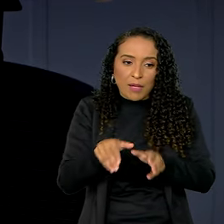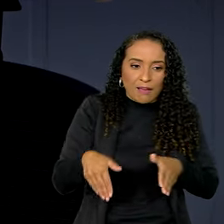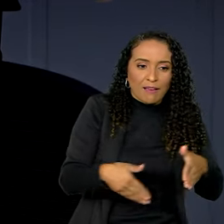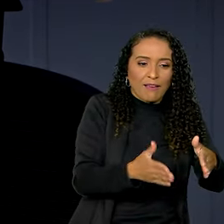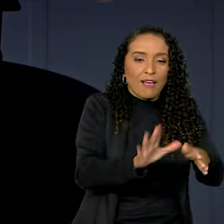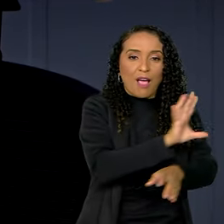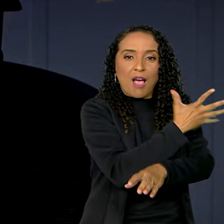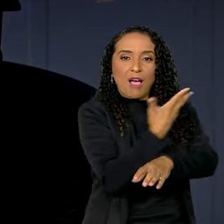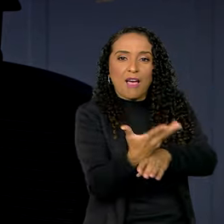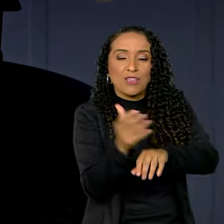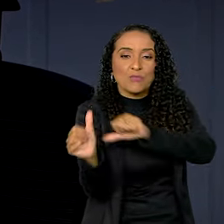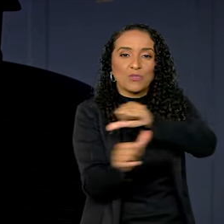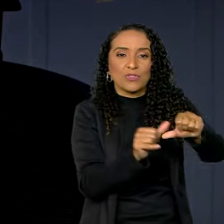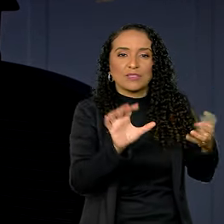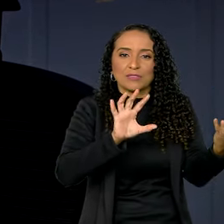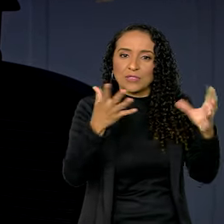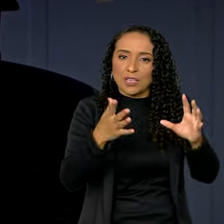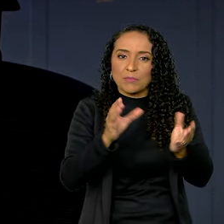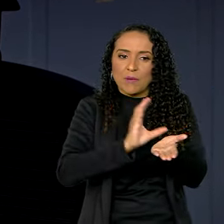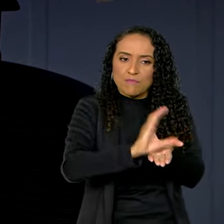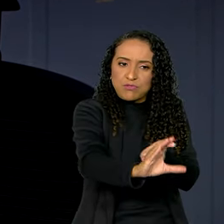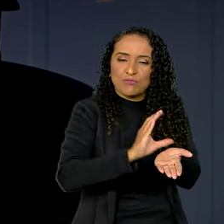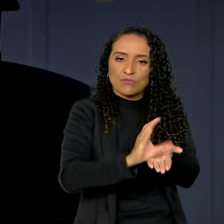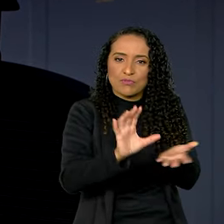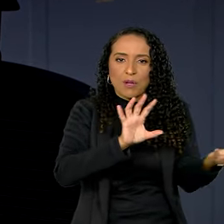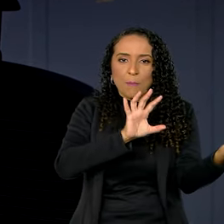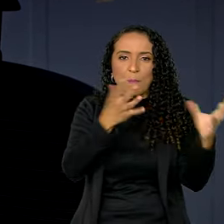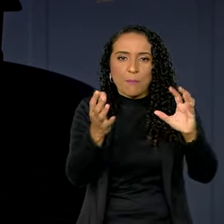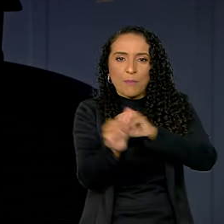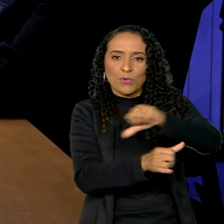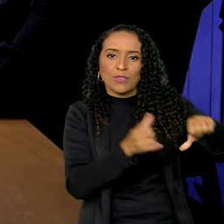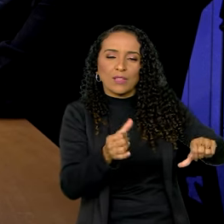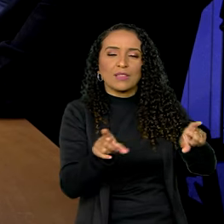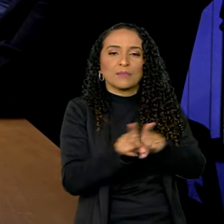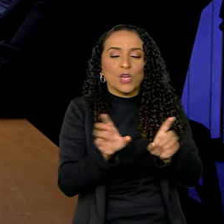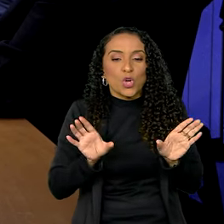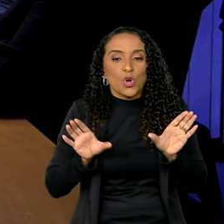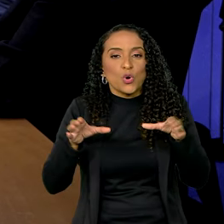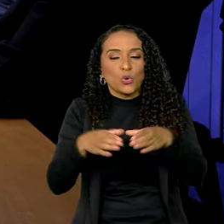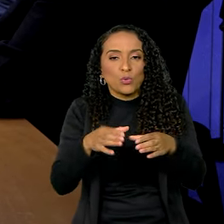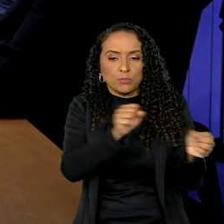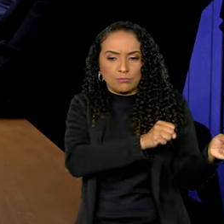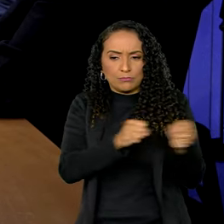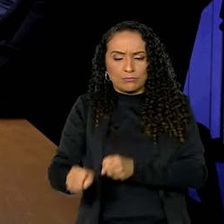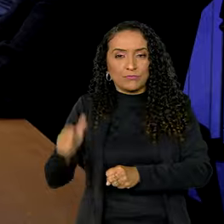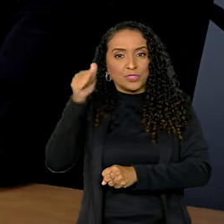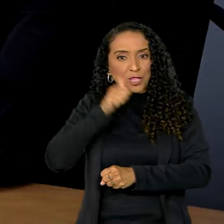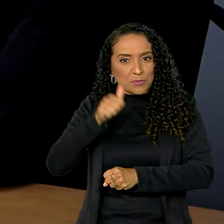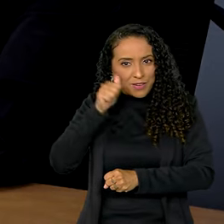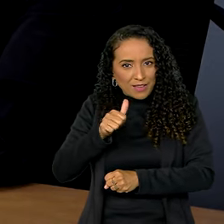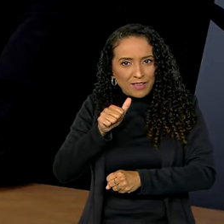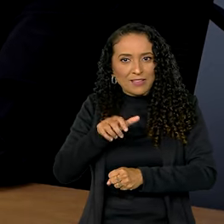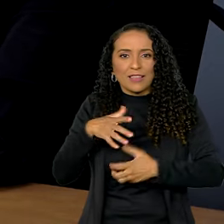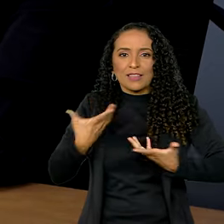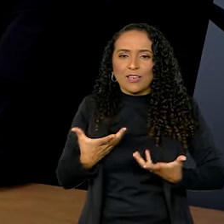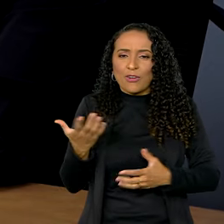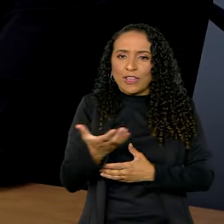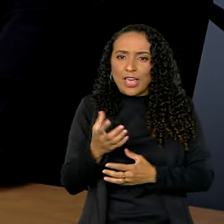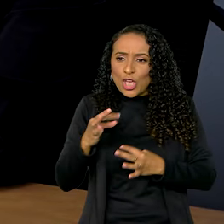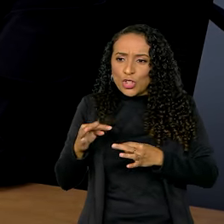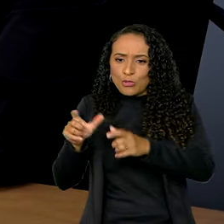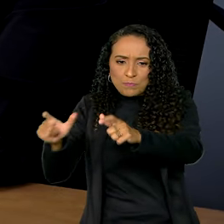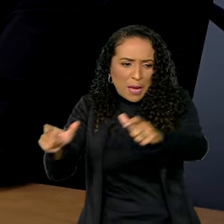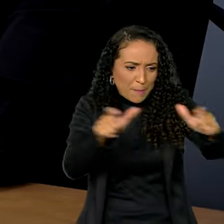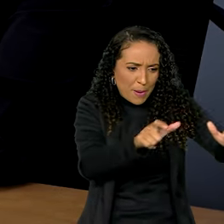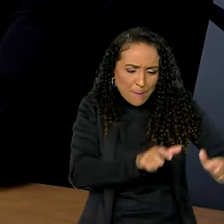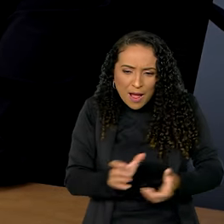ambiental sobre mudança do clima e o financiamento para mudança do clima nós tivemos o grupo do empoderamento das mulheres então nós queremos que todos